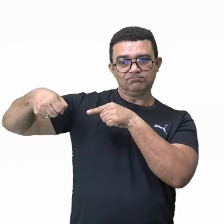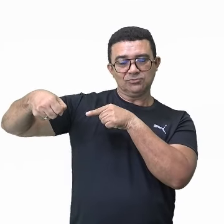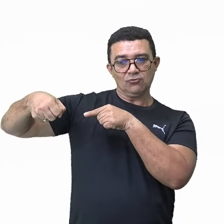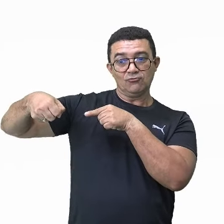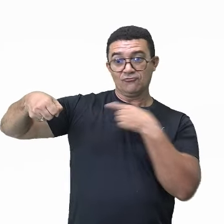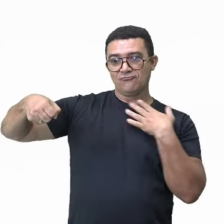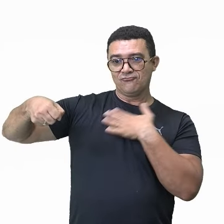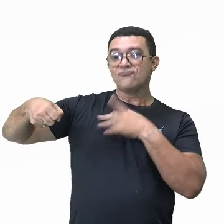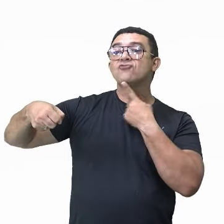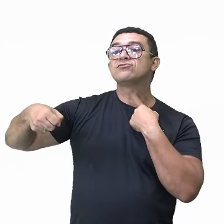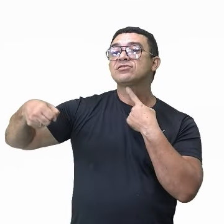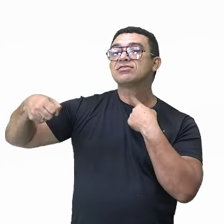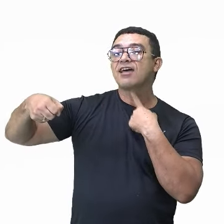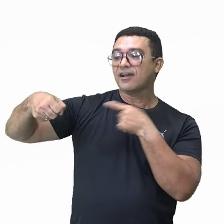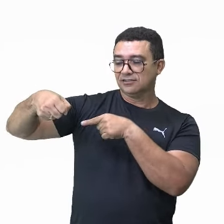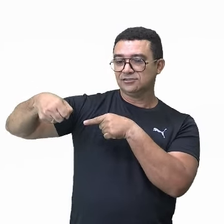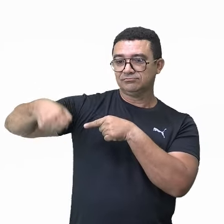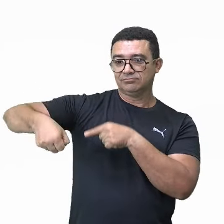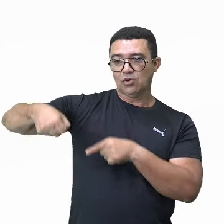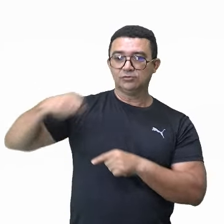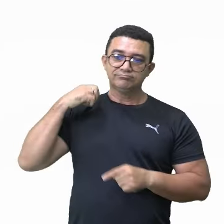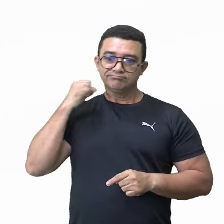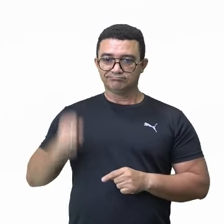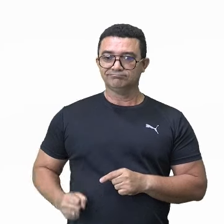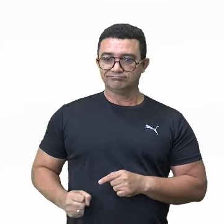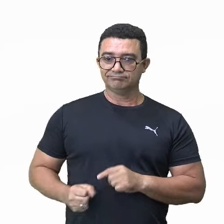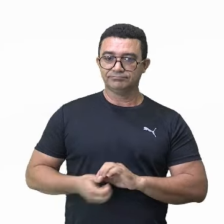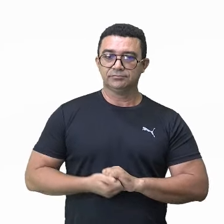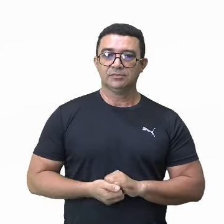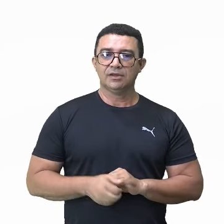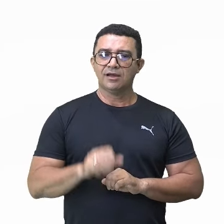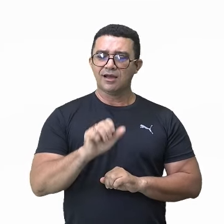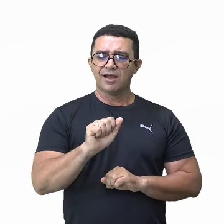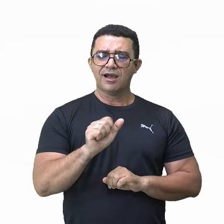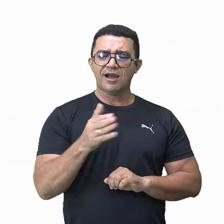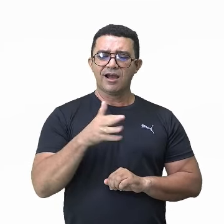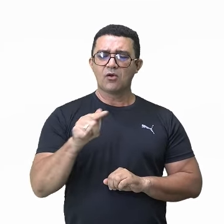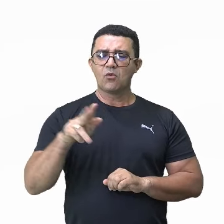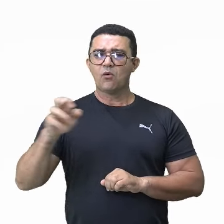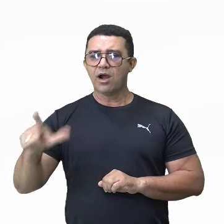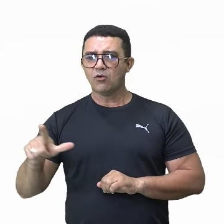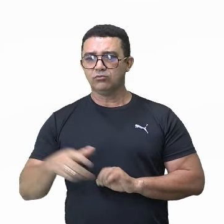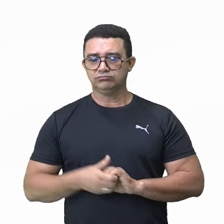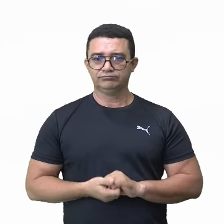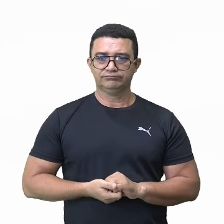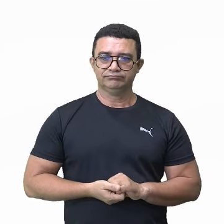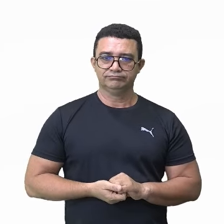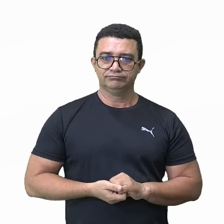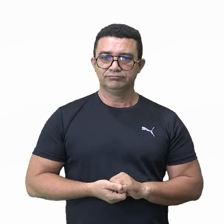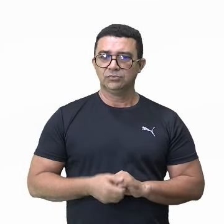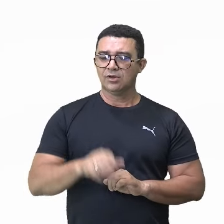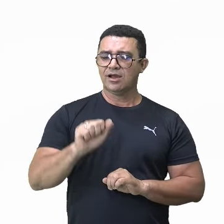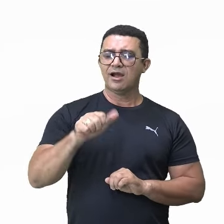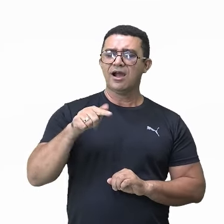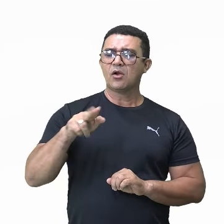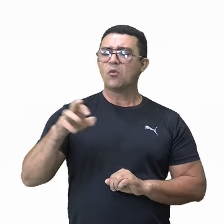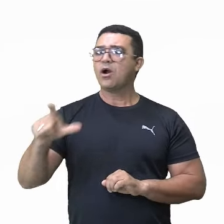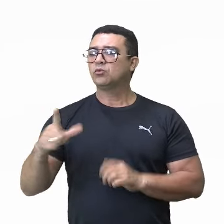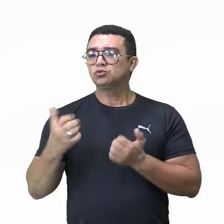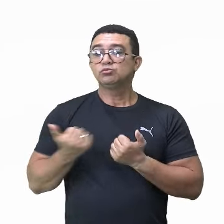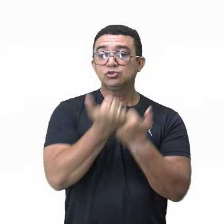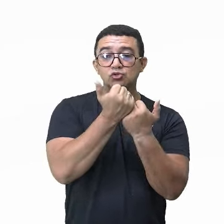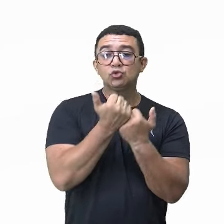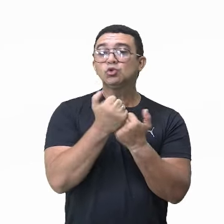pausa tudo a qual vamos entender aí né primeiramente a a qual está substituindo